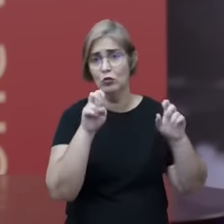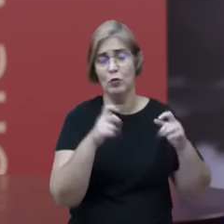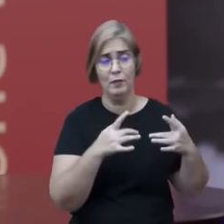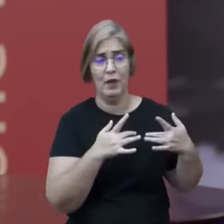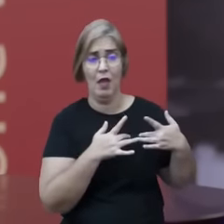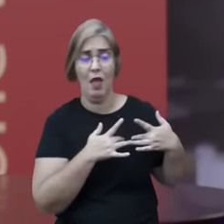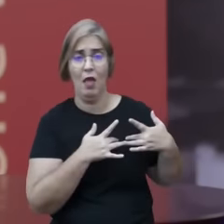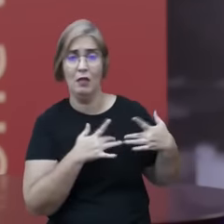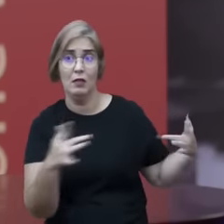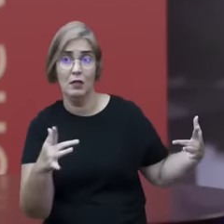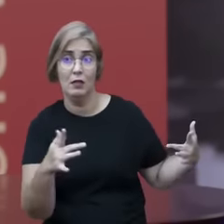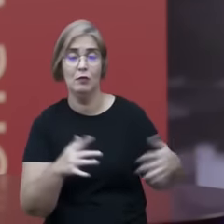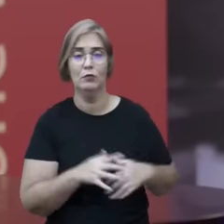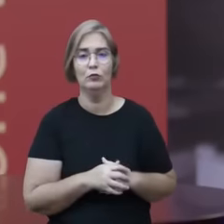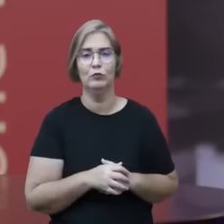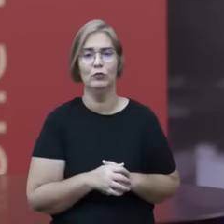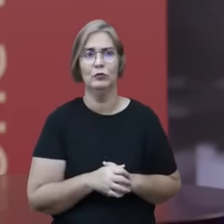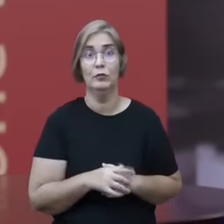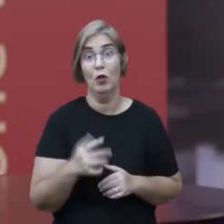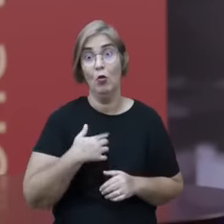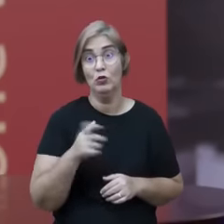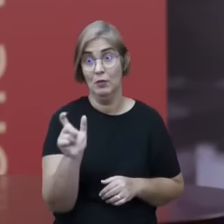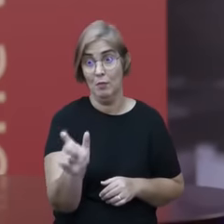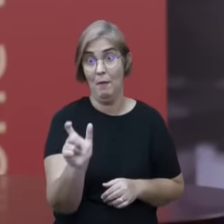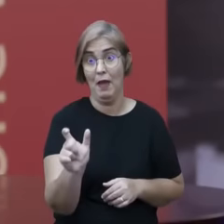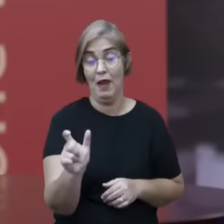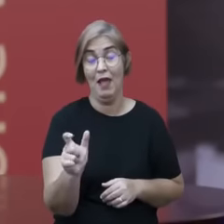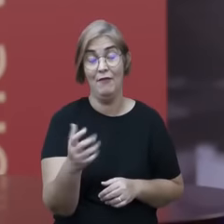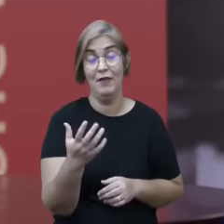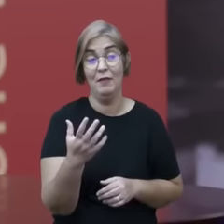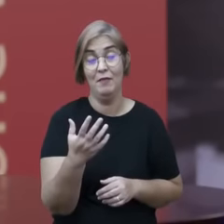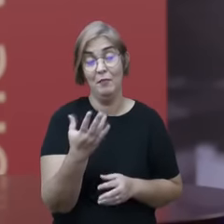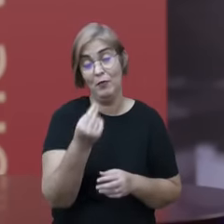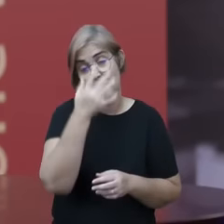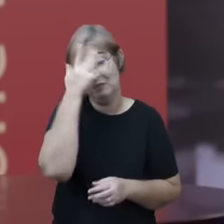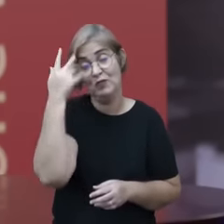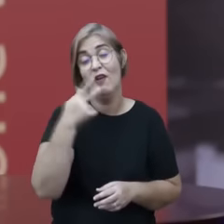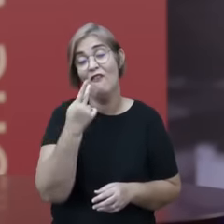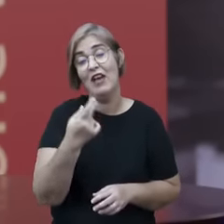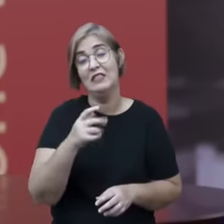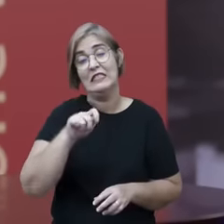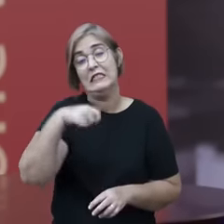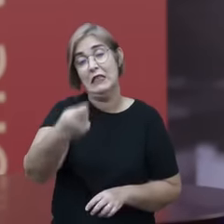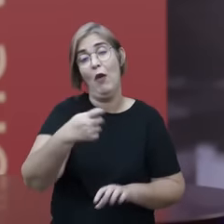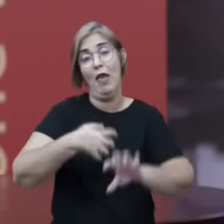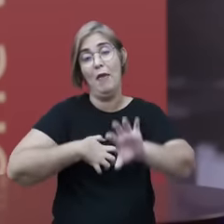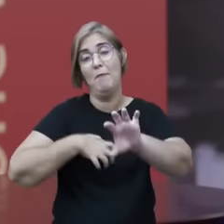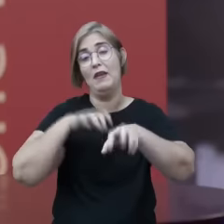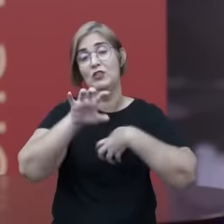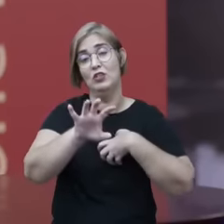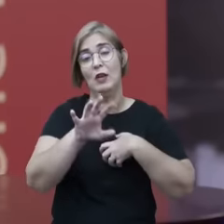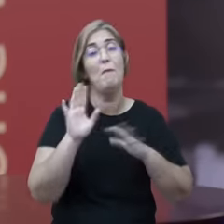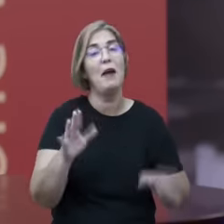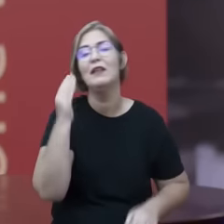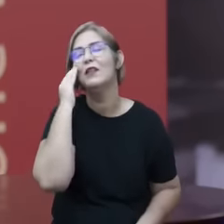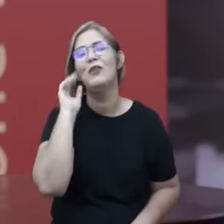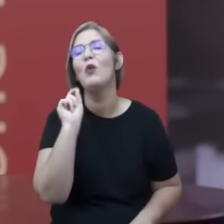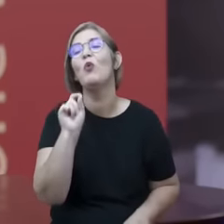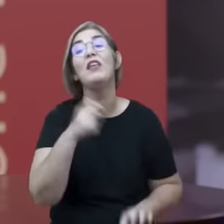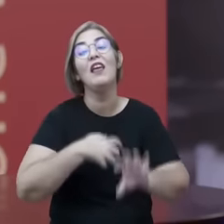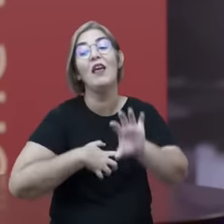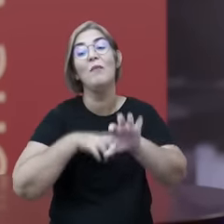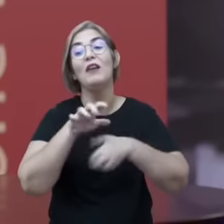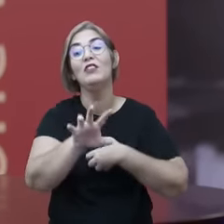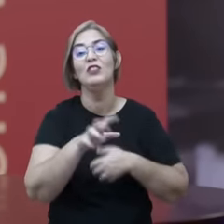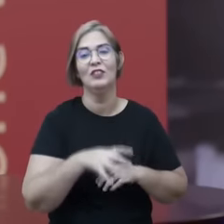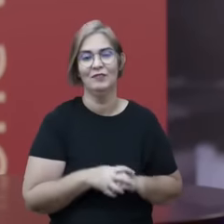uma palavra muito comentada hoje, mas pouco compreendida, que é empatia, né? todo mundo fala, de repente tem alguma